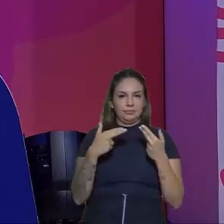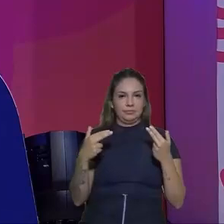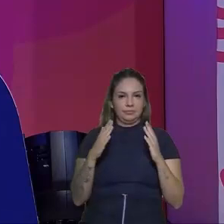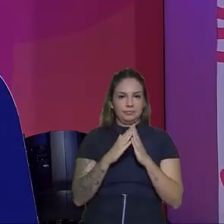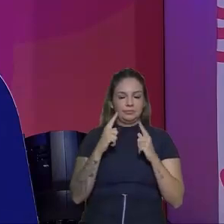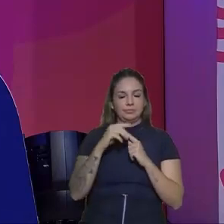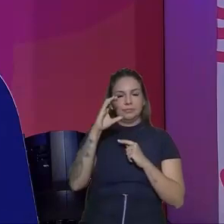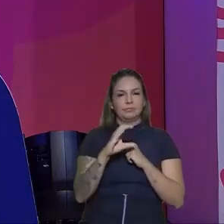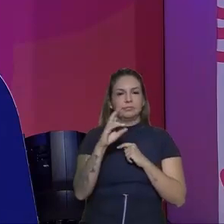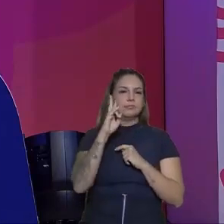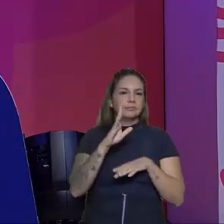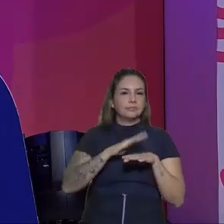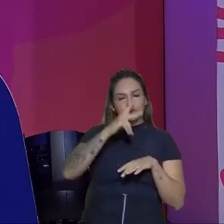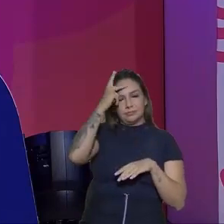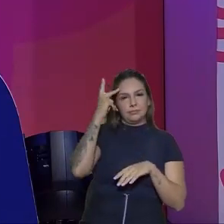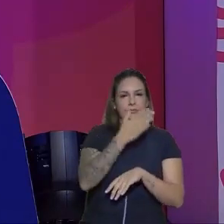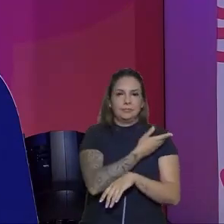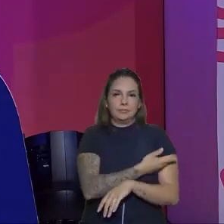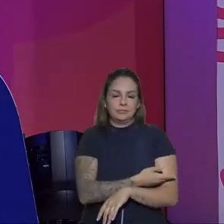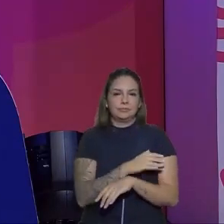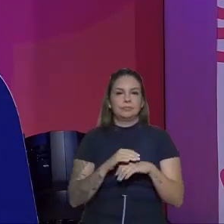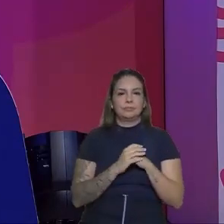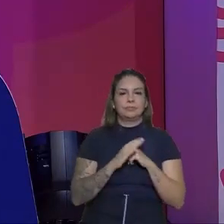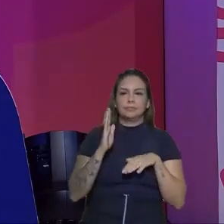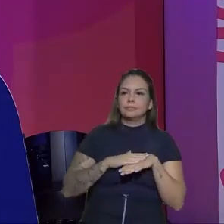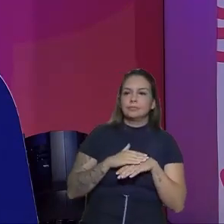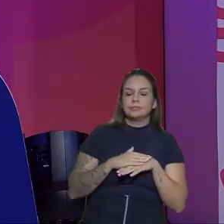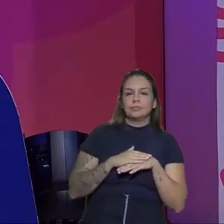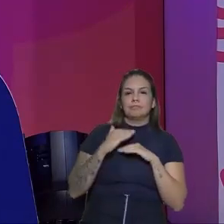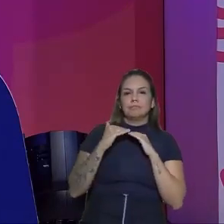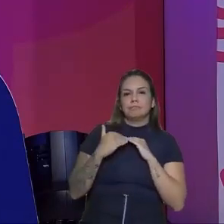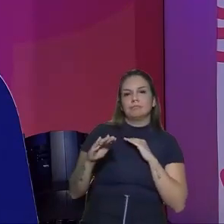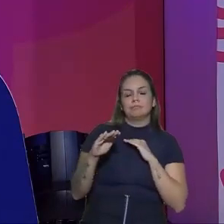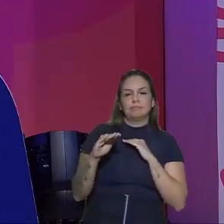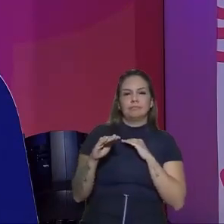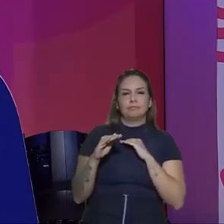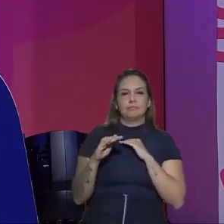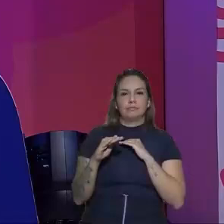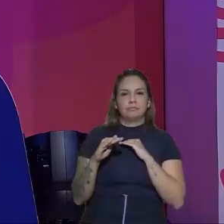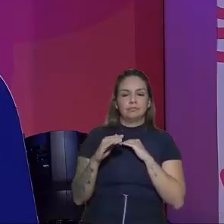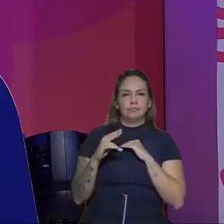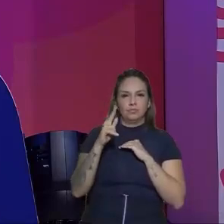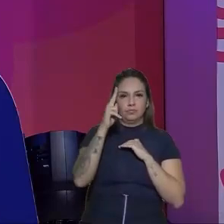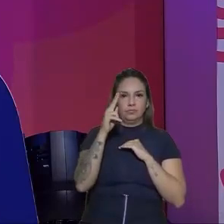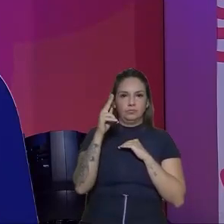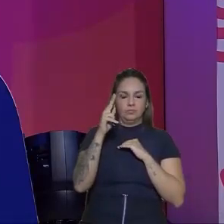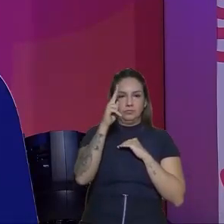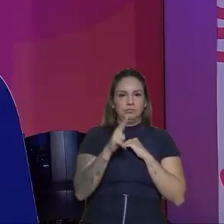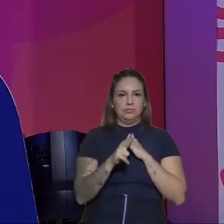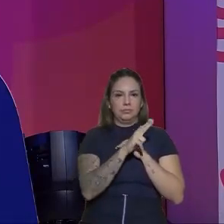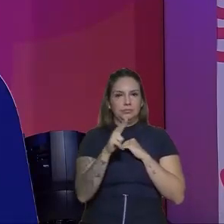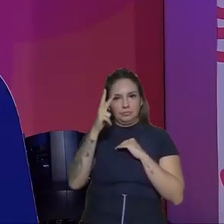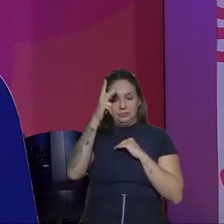de, na Igreja Católica, você vê mais pessoas brancas, né? Aquela coisa mais classe média, e no pastor lá, mais